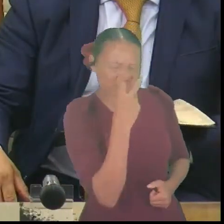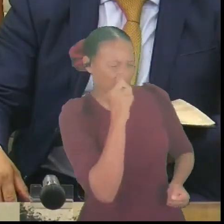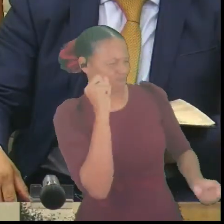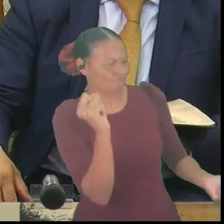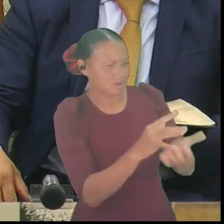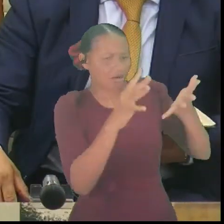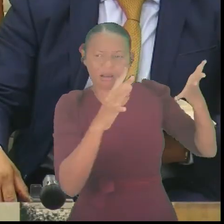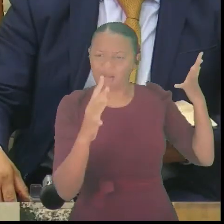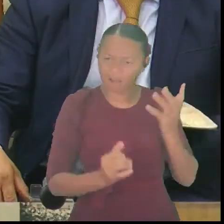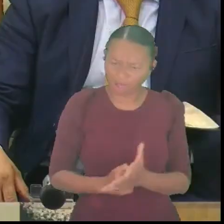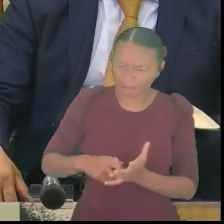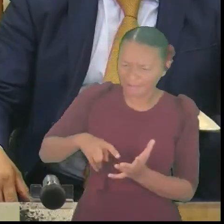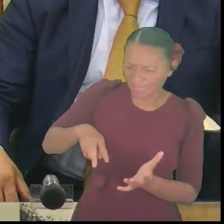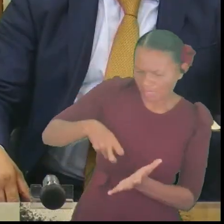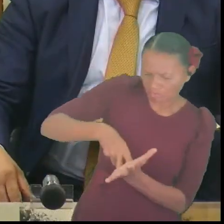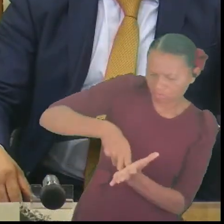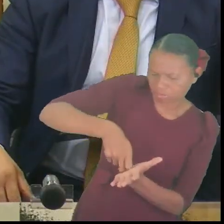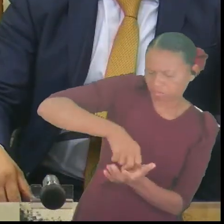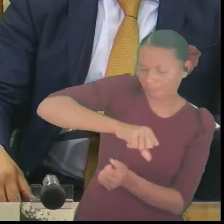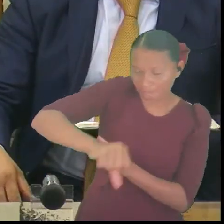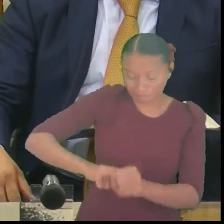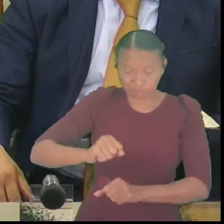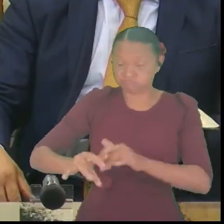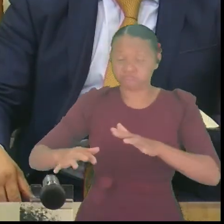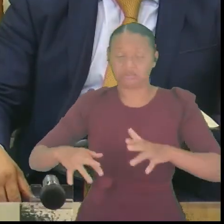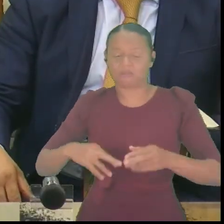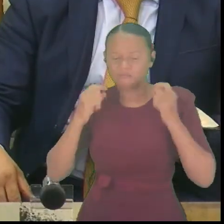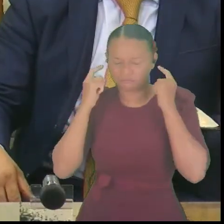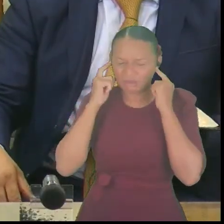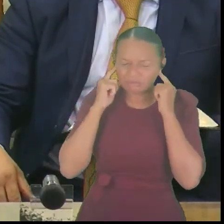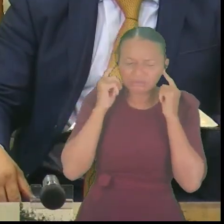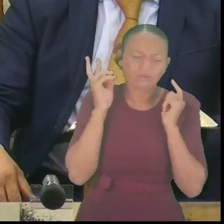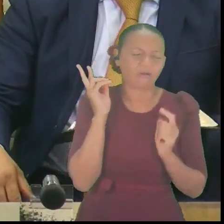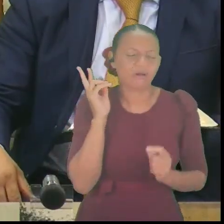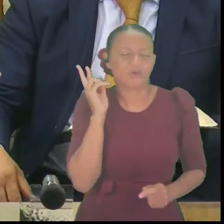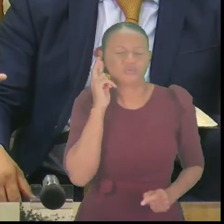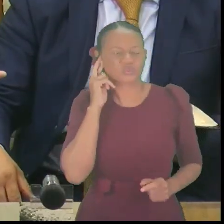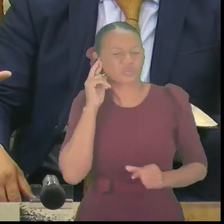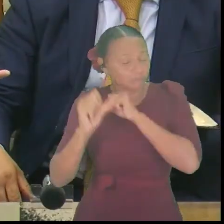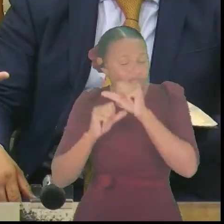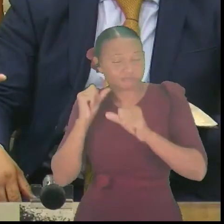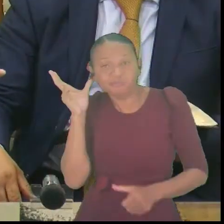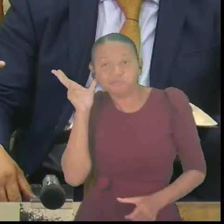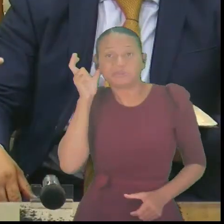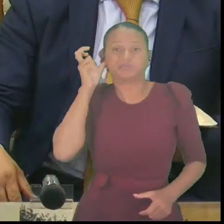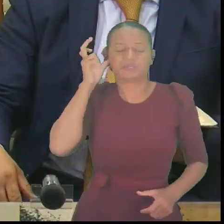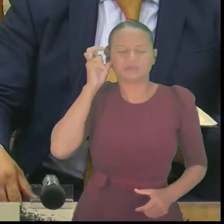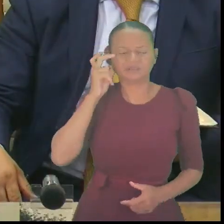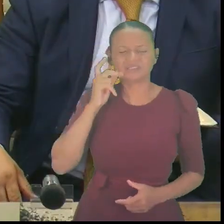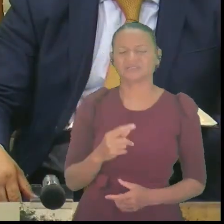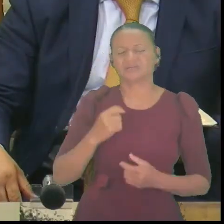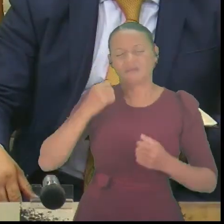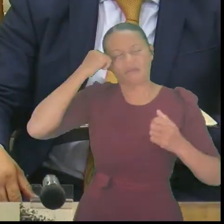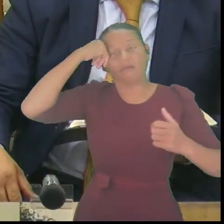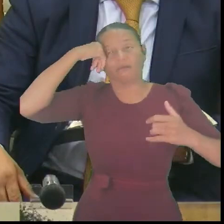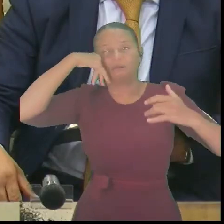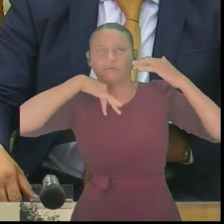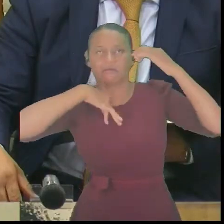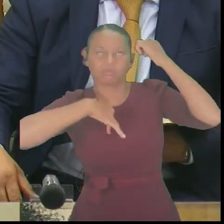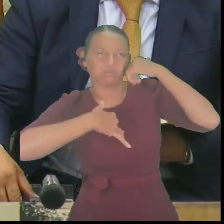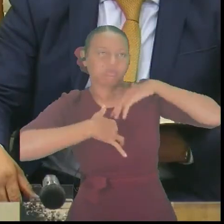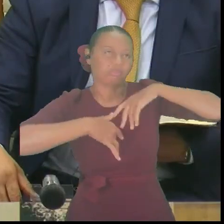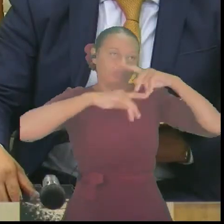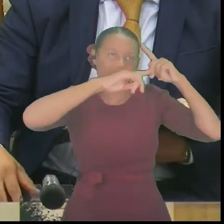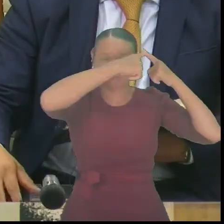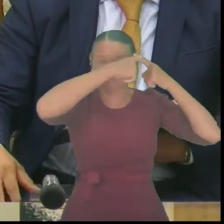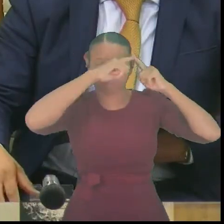da paralisia, que abria a audição dos surdos. E então, quando Jesus está pendurado naquela cruz, ensanguentado, com uma coroa de